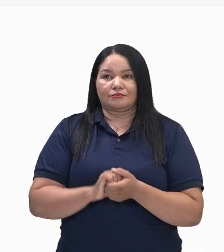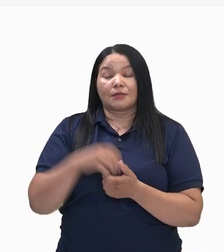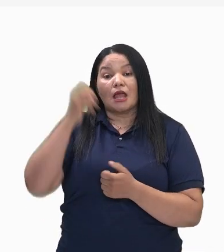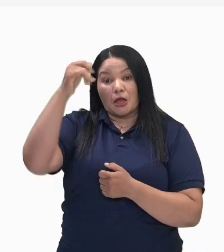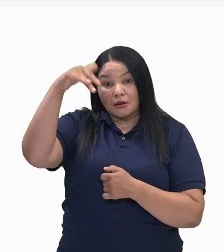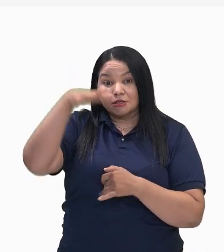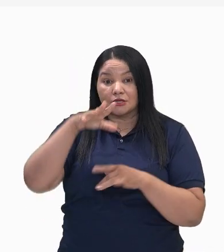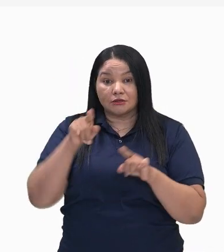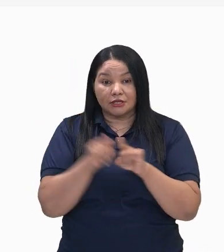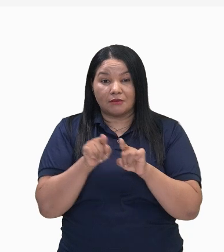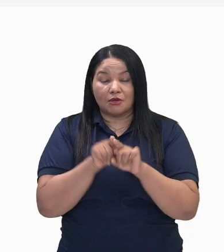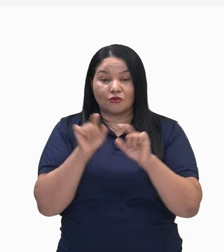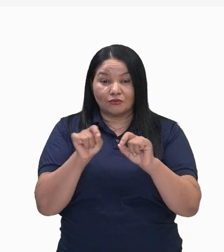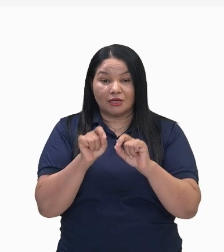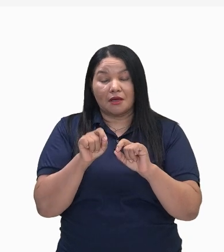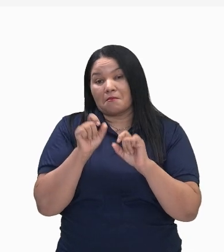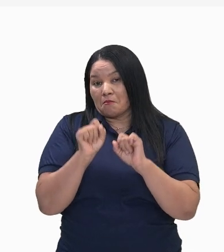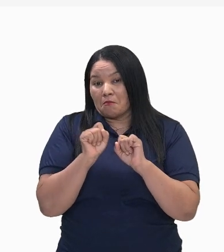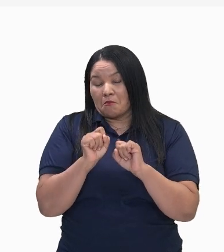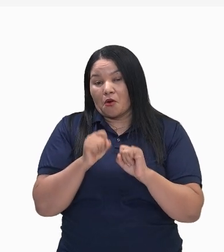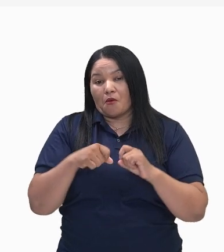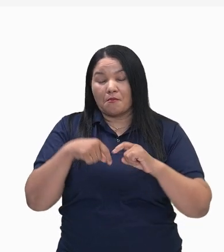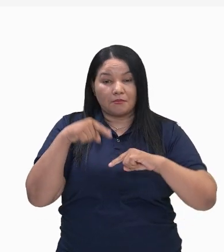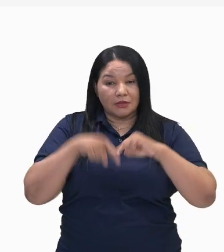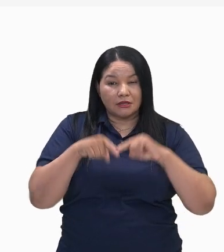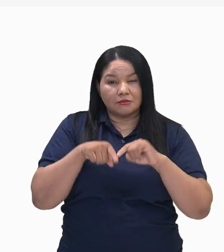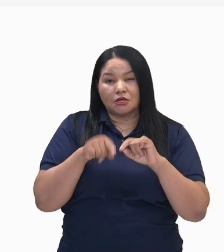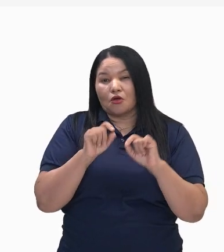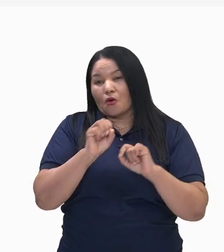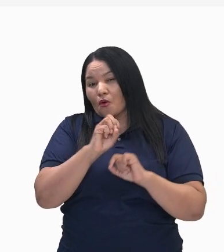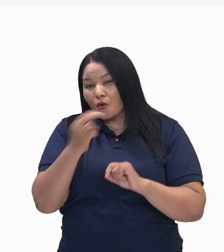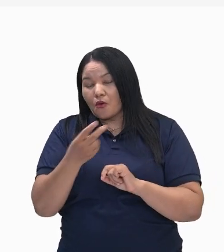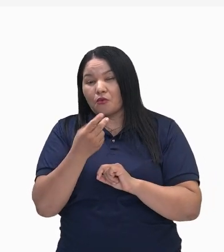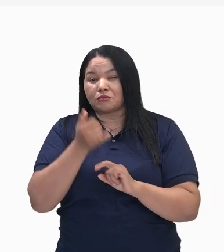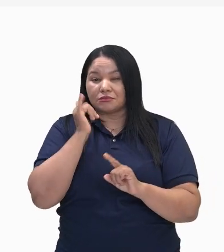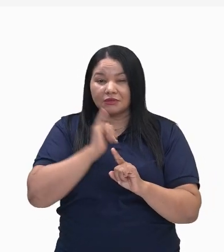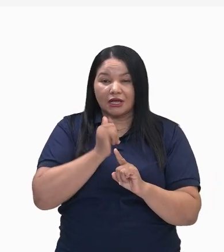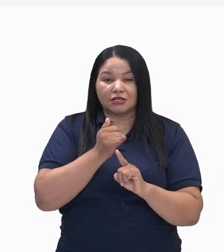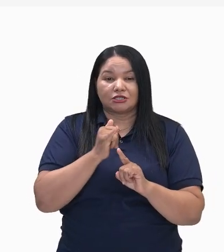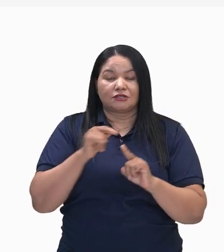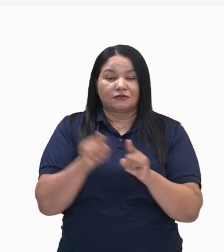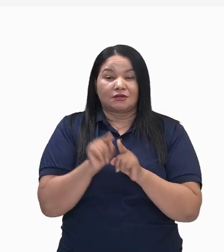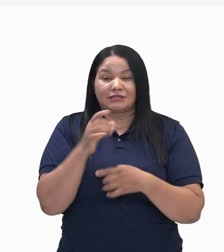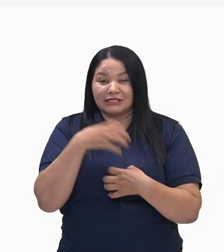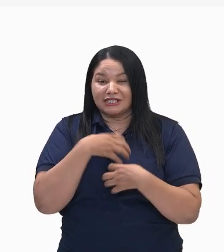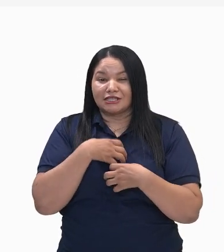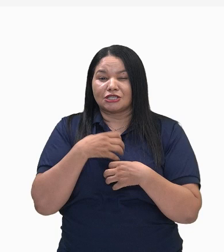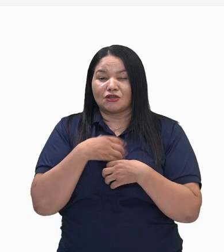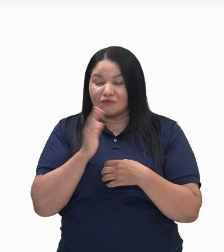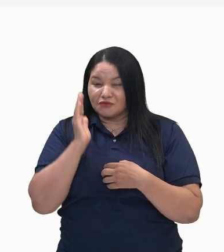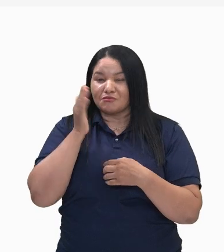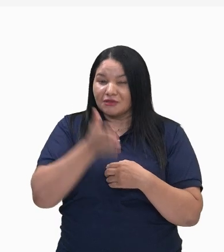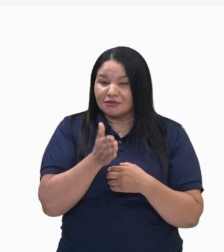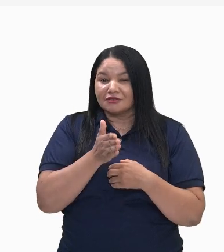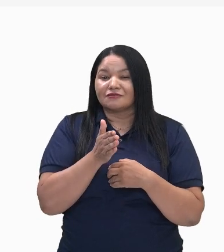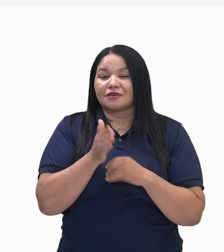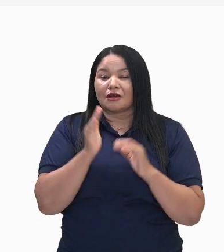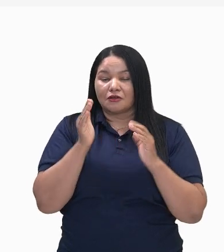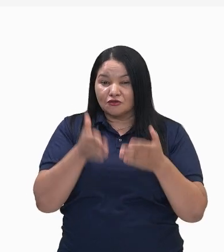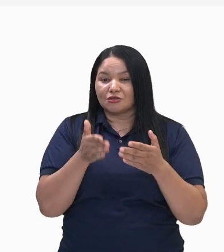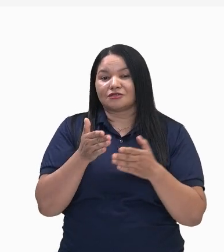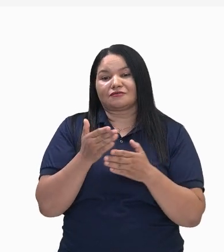utilizada simbolicamente para reforçar a narrativa e gerar sensações específicas do